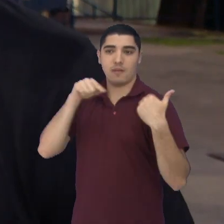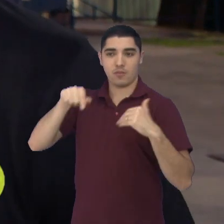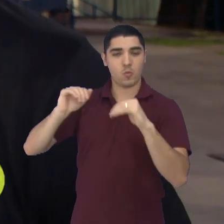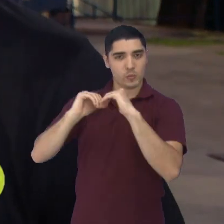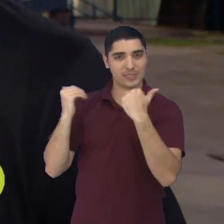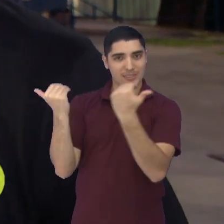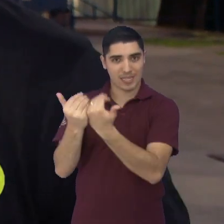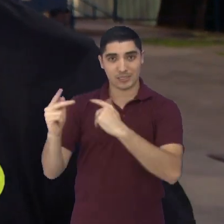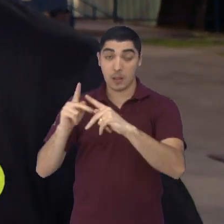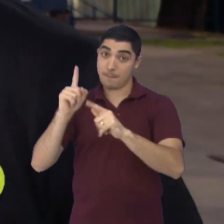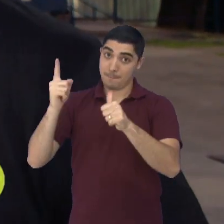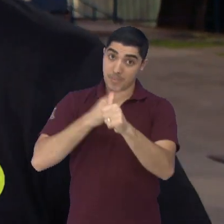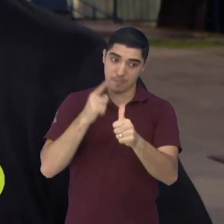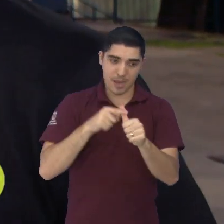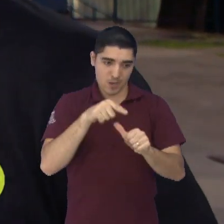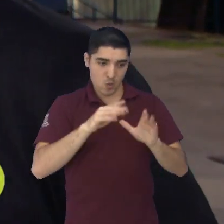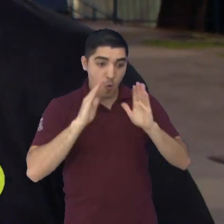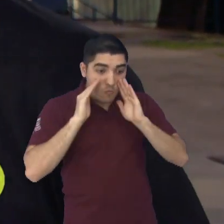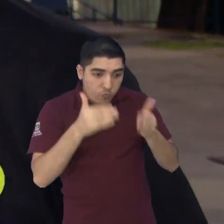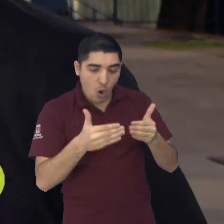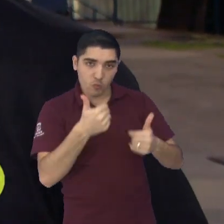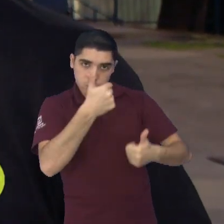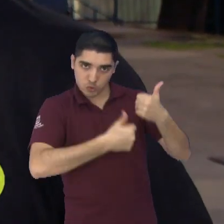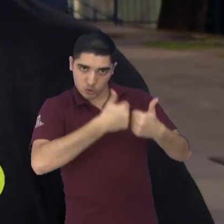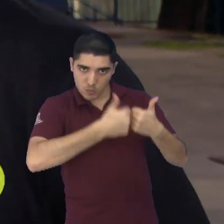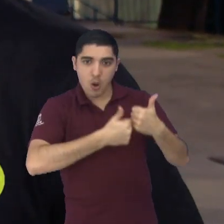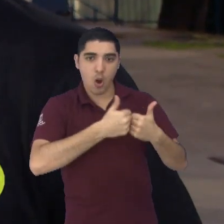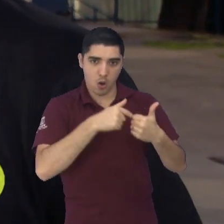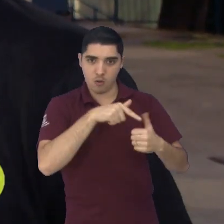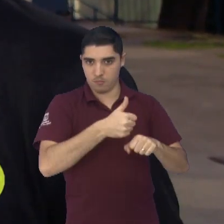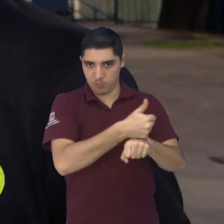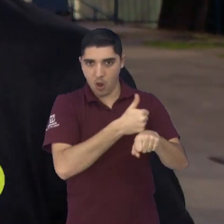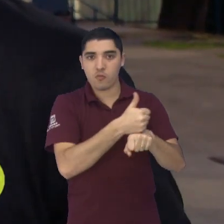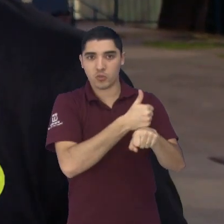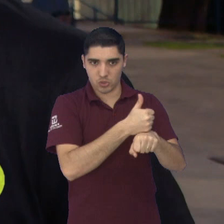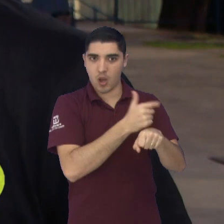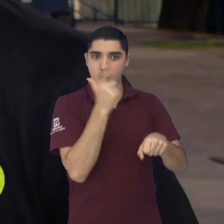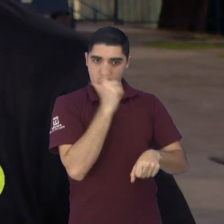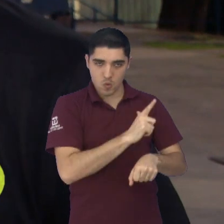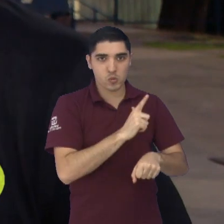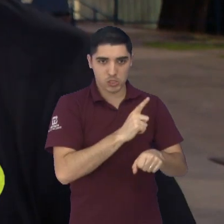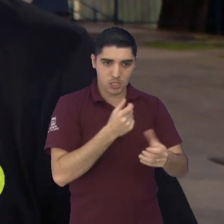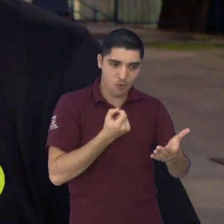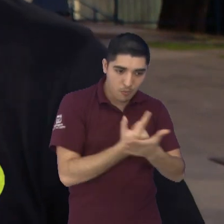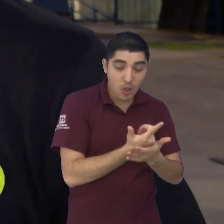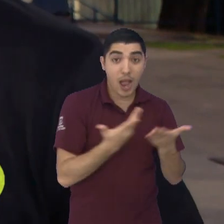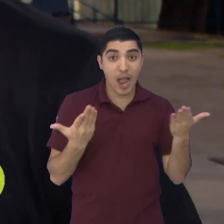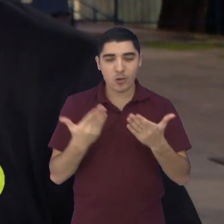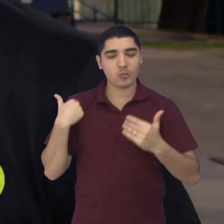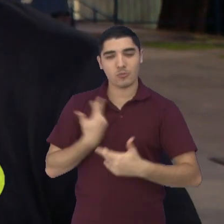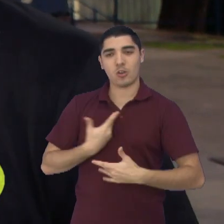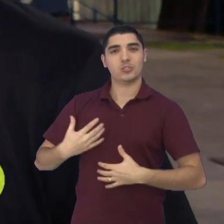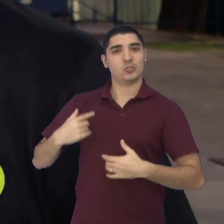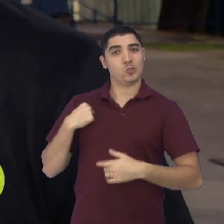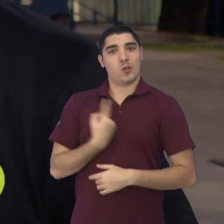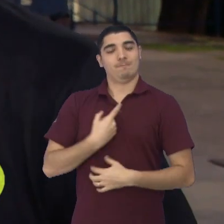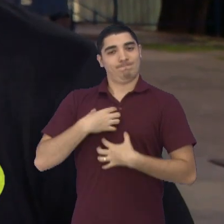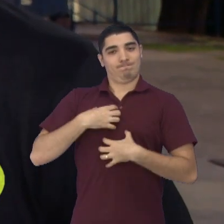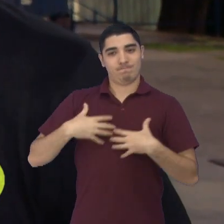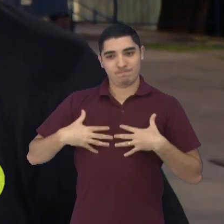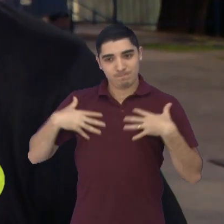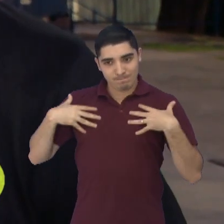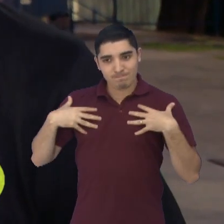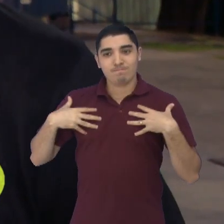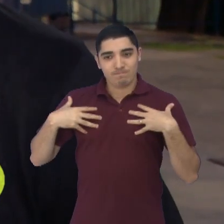primeira parte foi o clube, né, focar ali no futebol profissional, e agora ficamos muito satisfeitos, né, de assumir essa concessão.